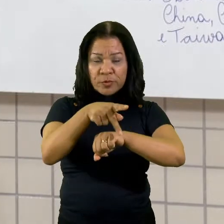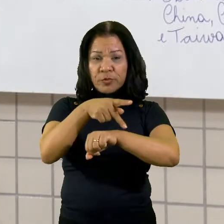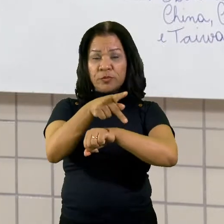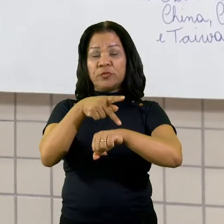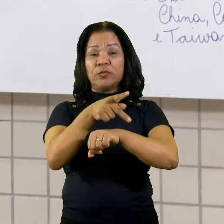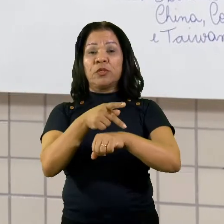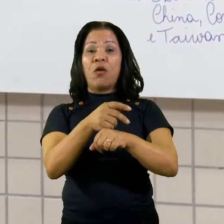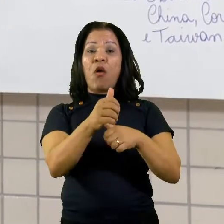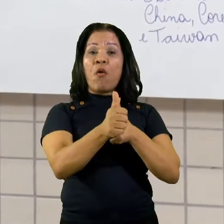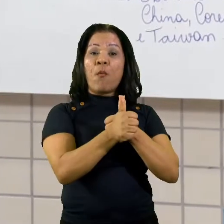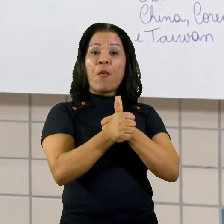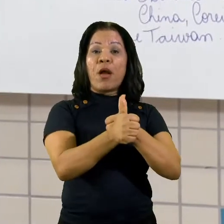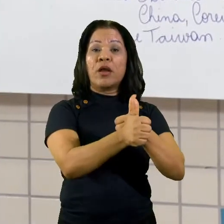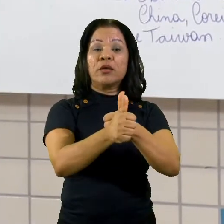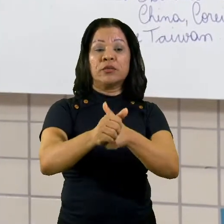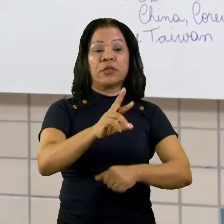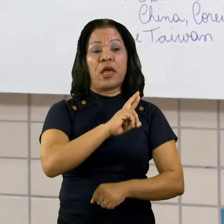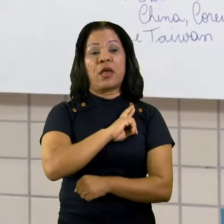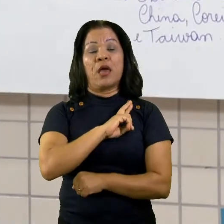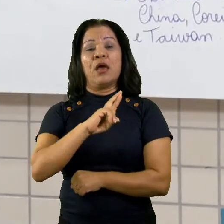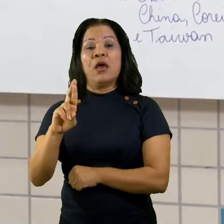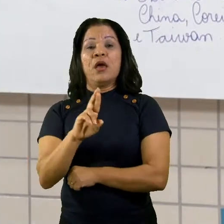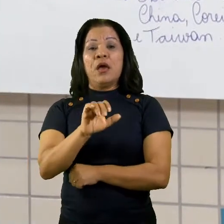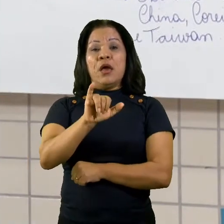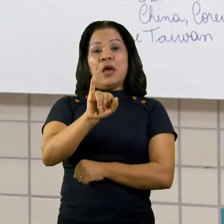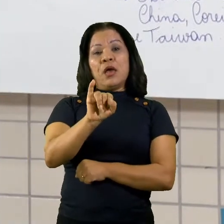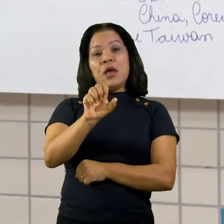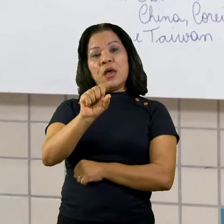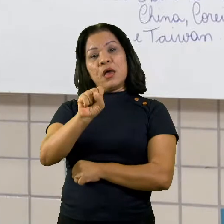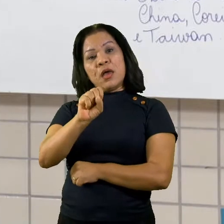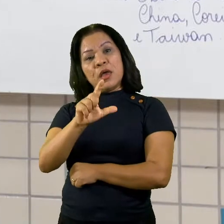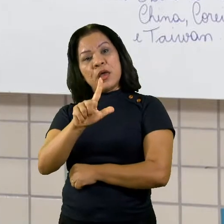religião islâmica, com exceção a Israel.